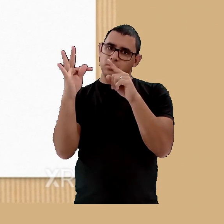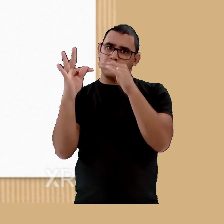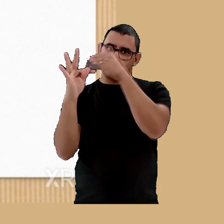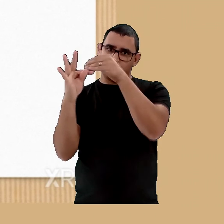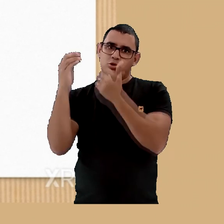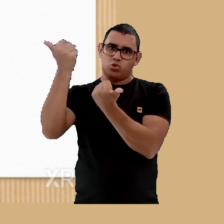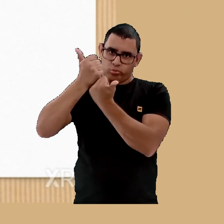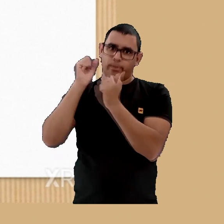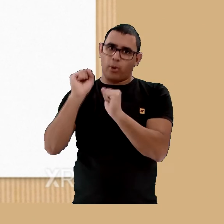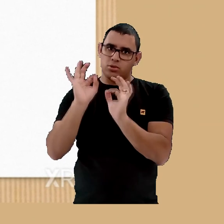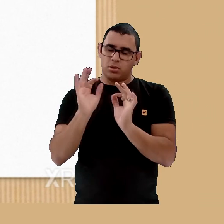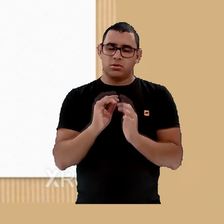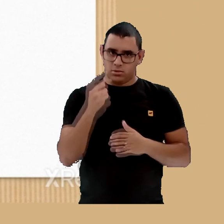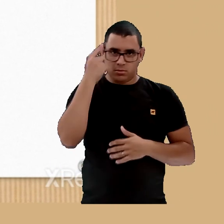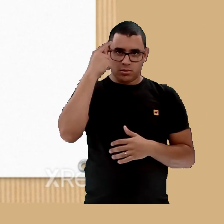de...